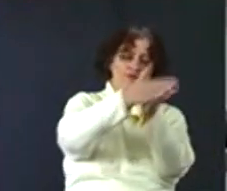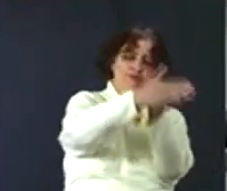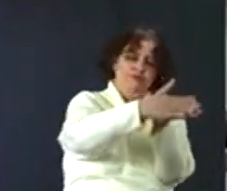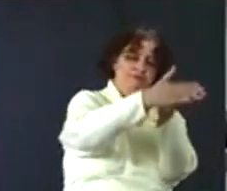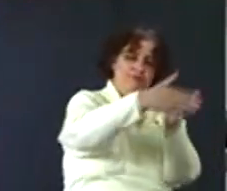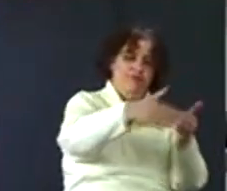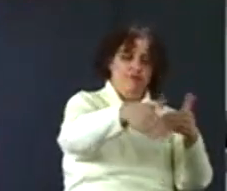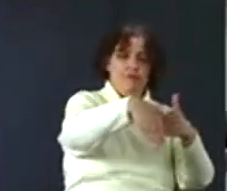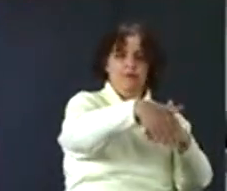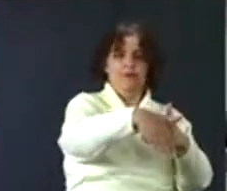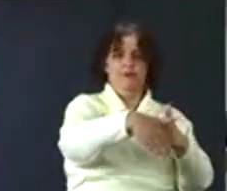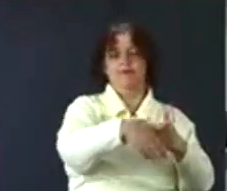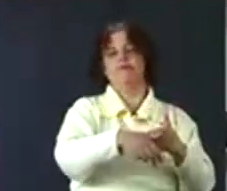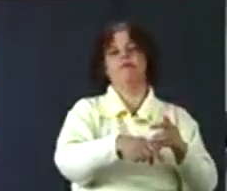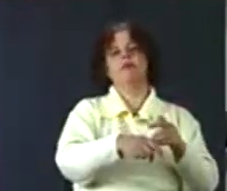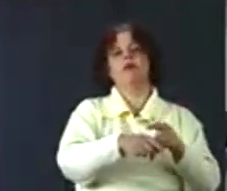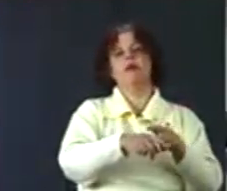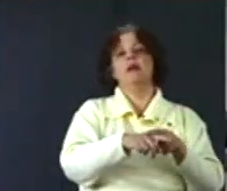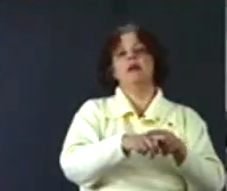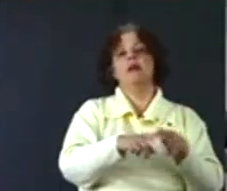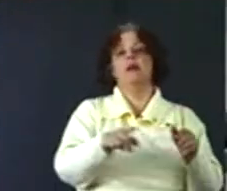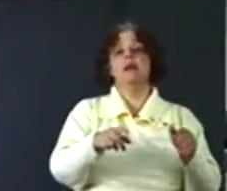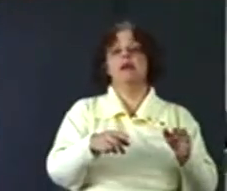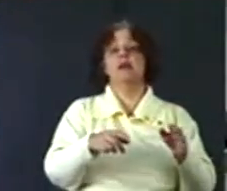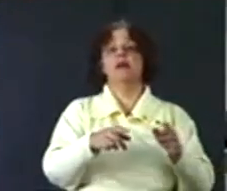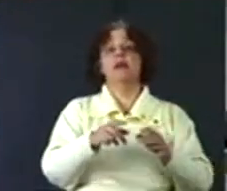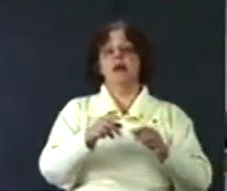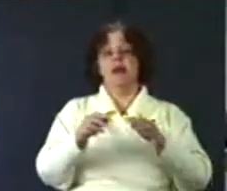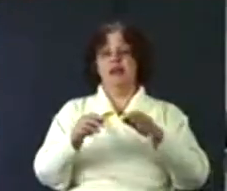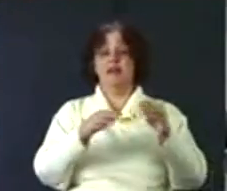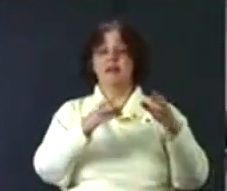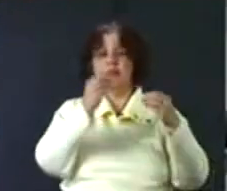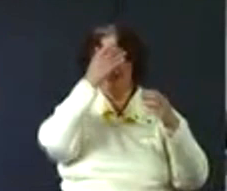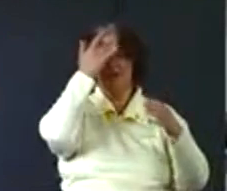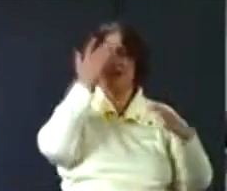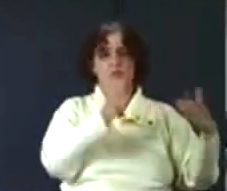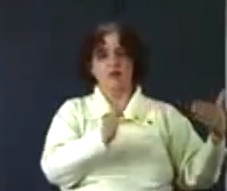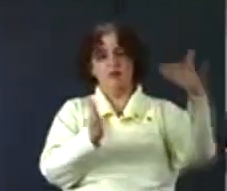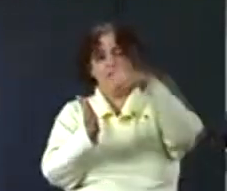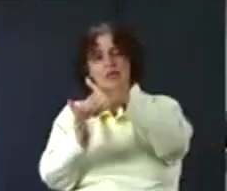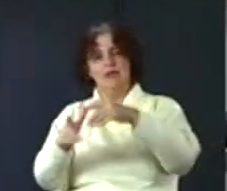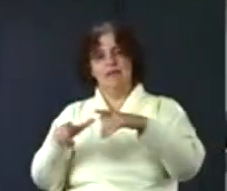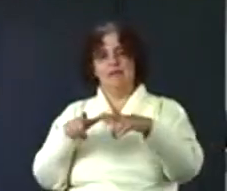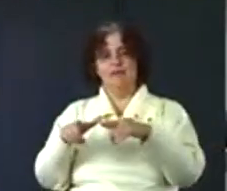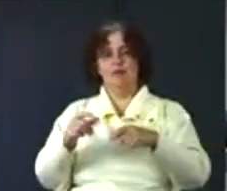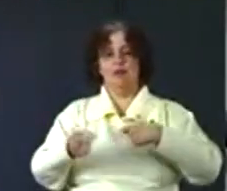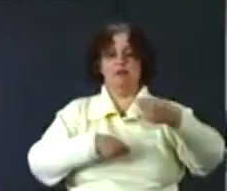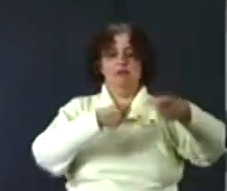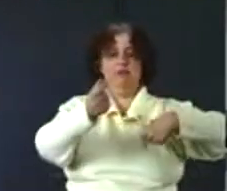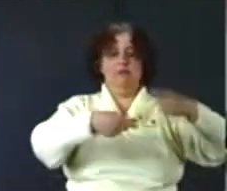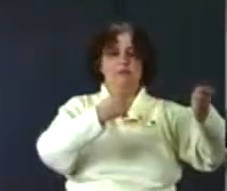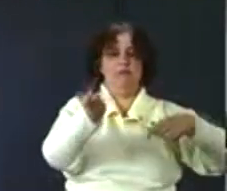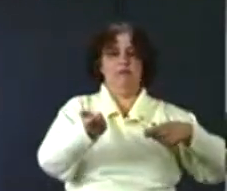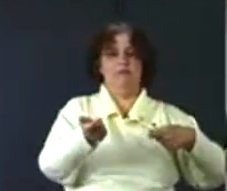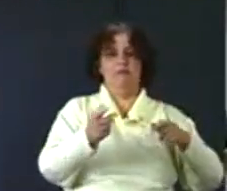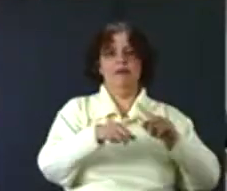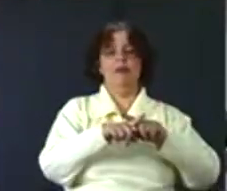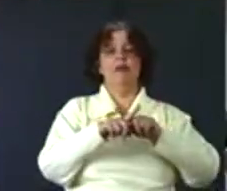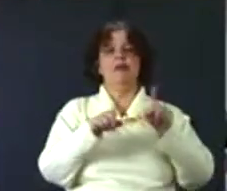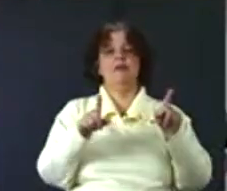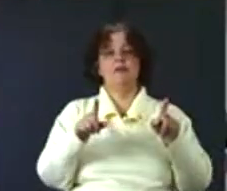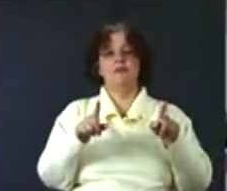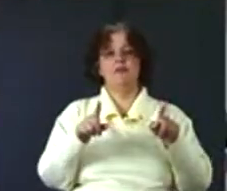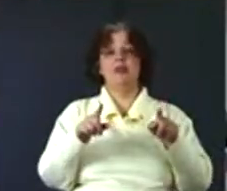se opondo ao povo cristão, à igreja de Esmirna, mas eles ainda ousavam acusar os discípulos de